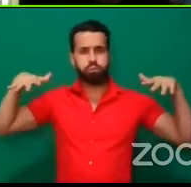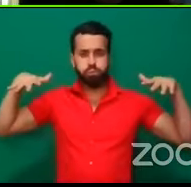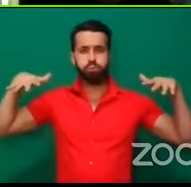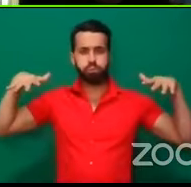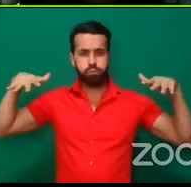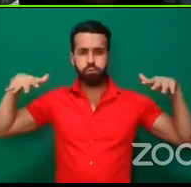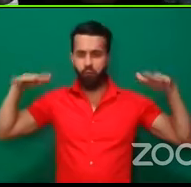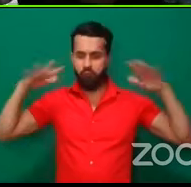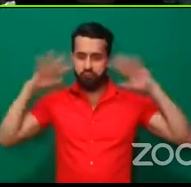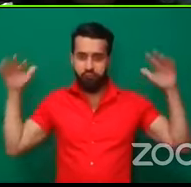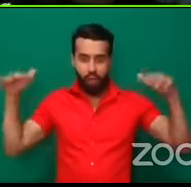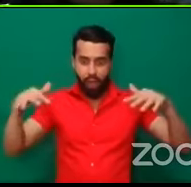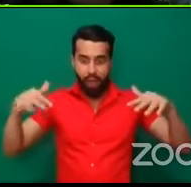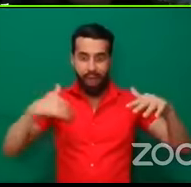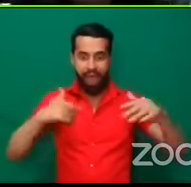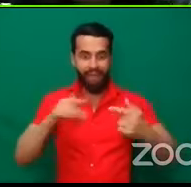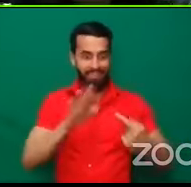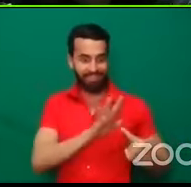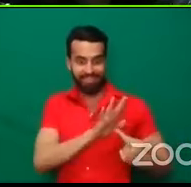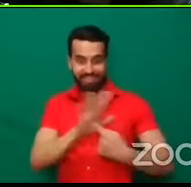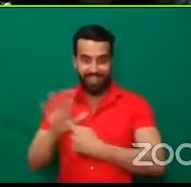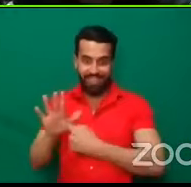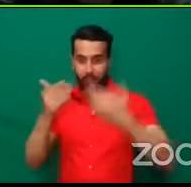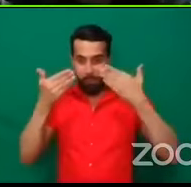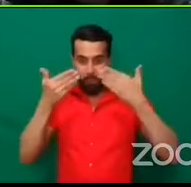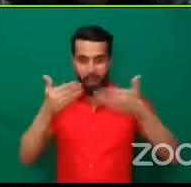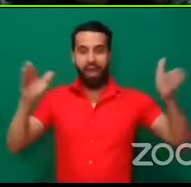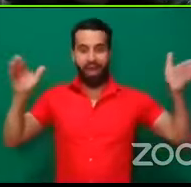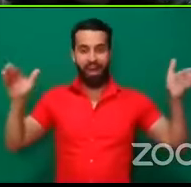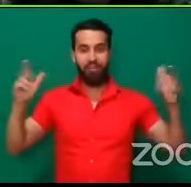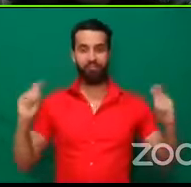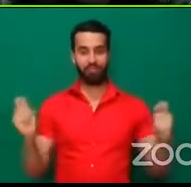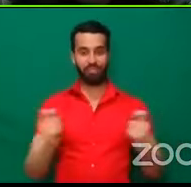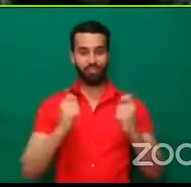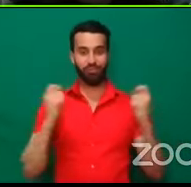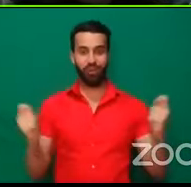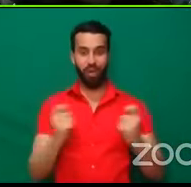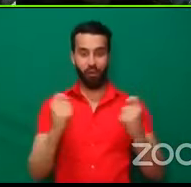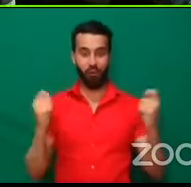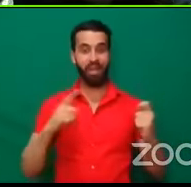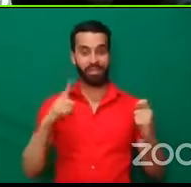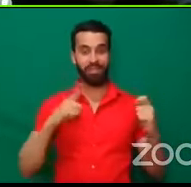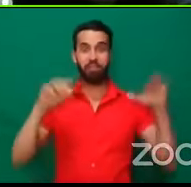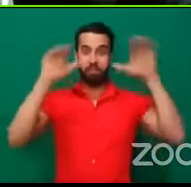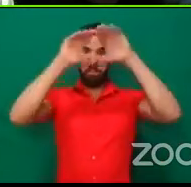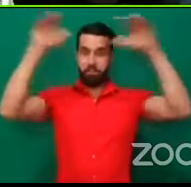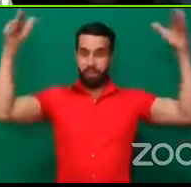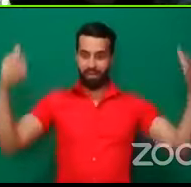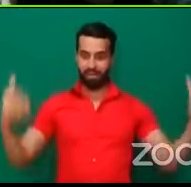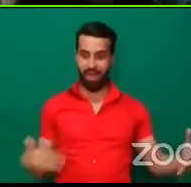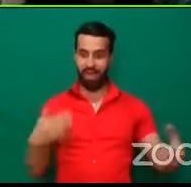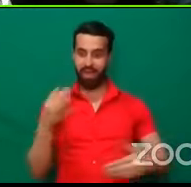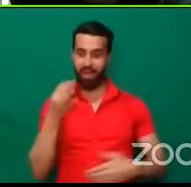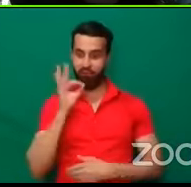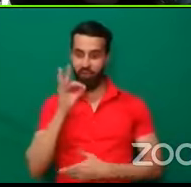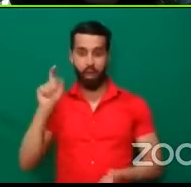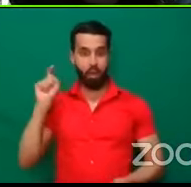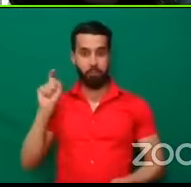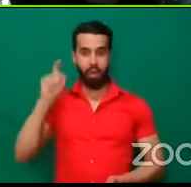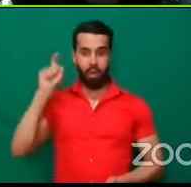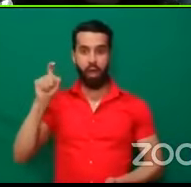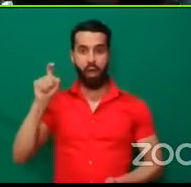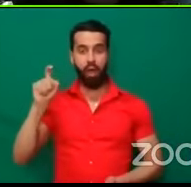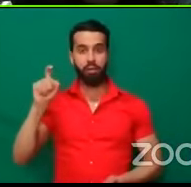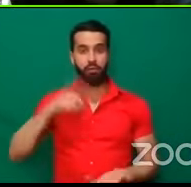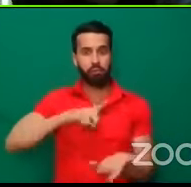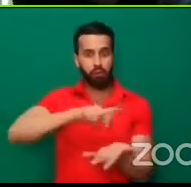do festival, e também passou o Máquina de Café. Então imagina uma porção de filmes,